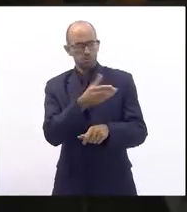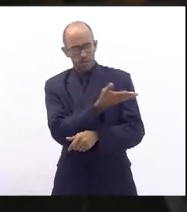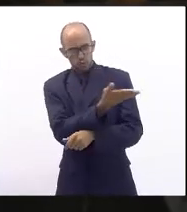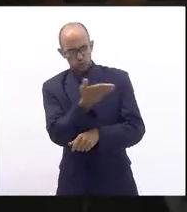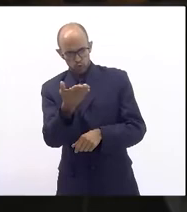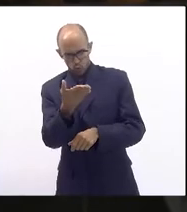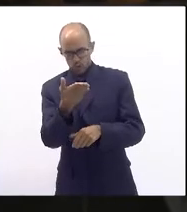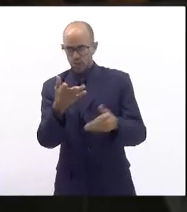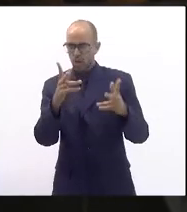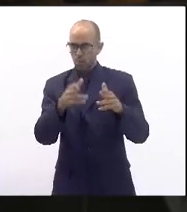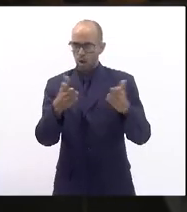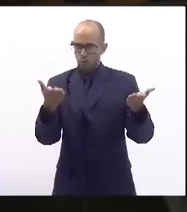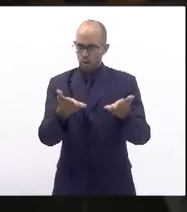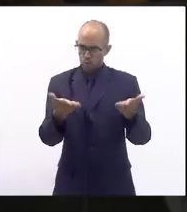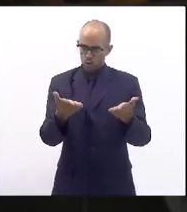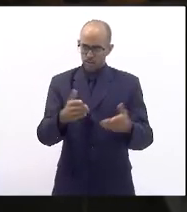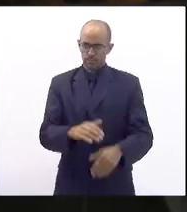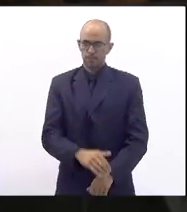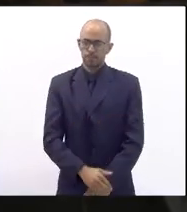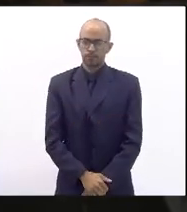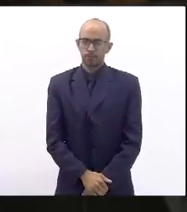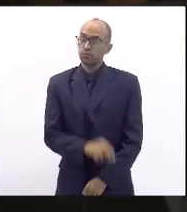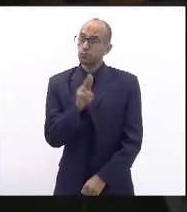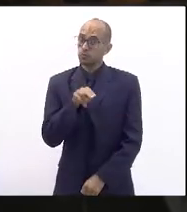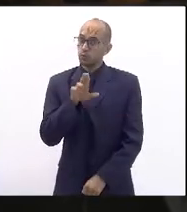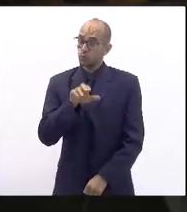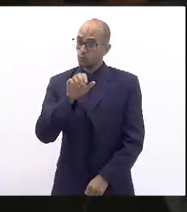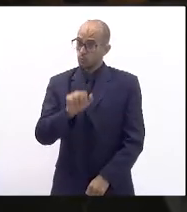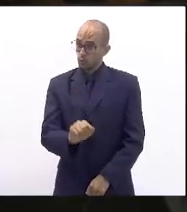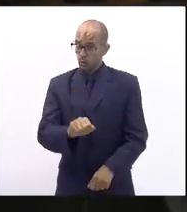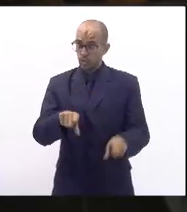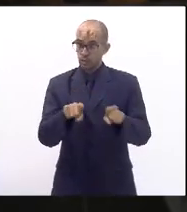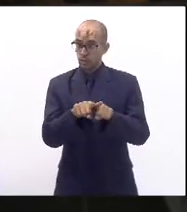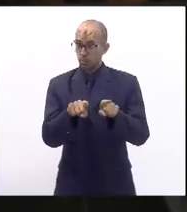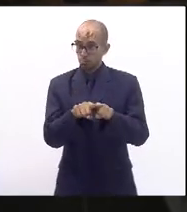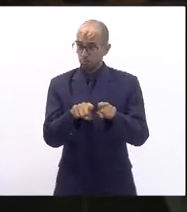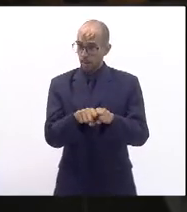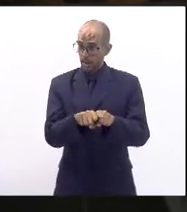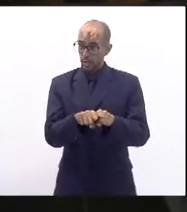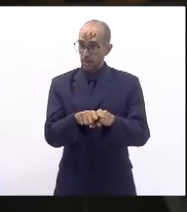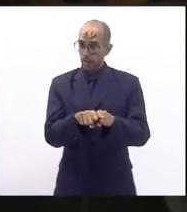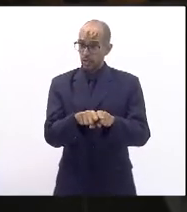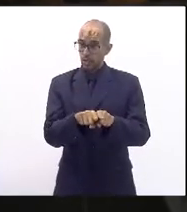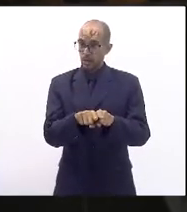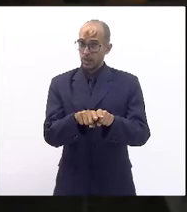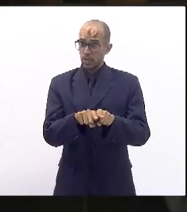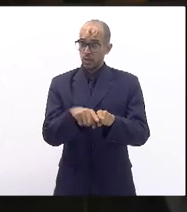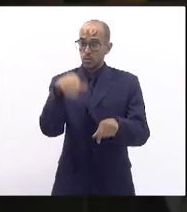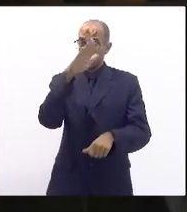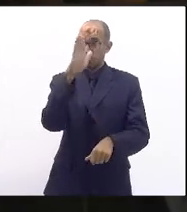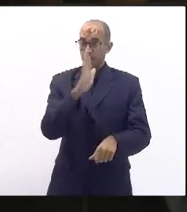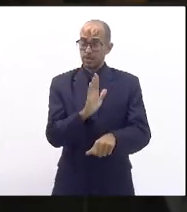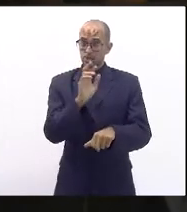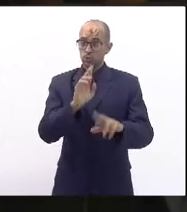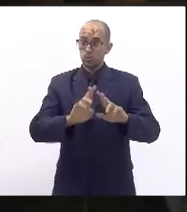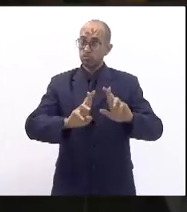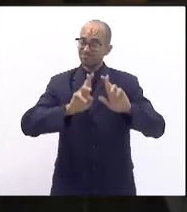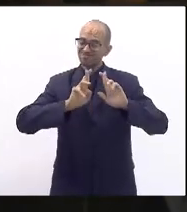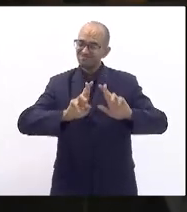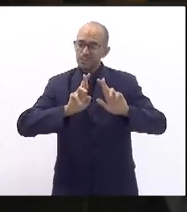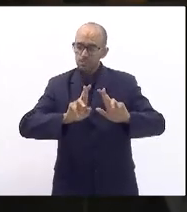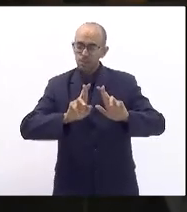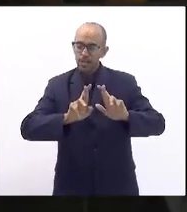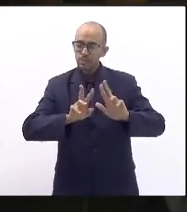os senhores como neste momento nunca a nação esperou tanto dos Senhores